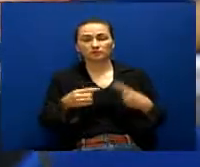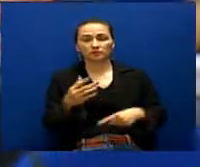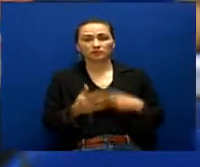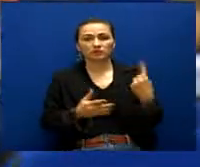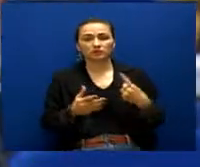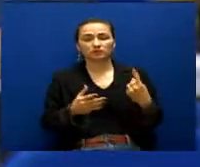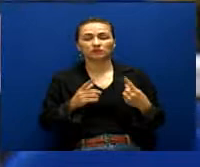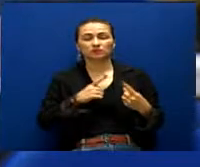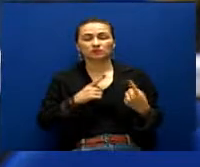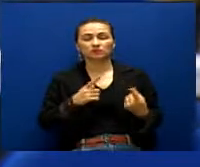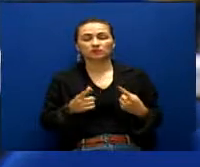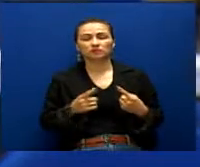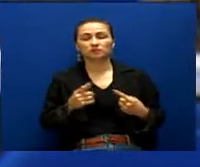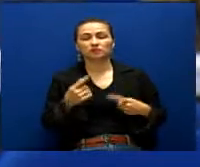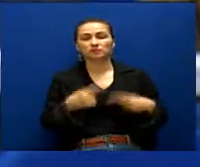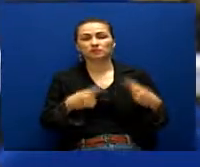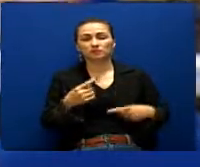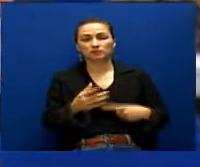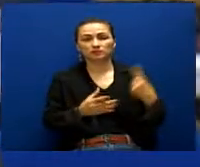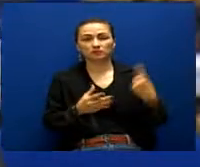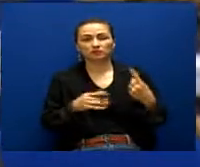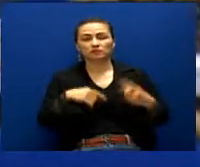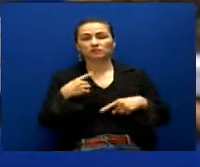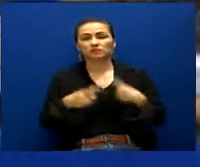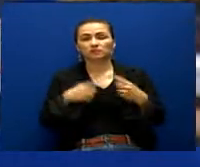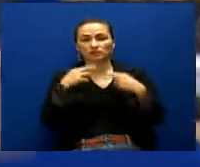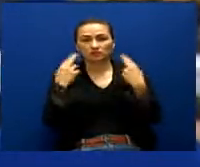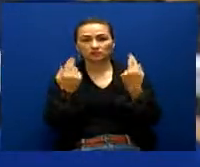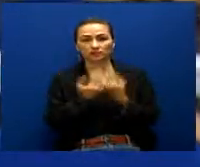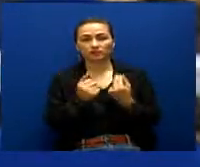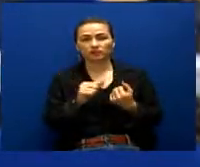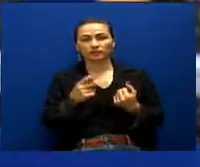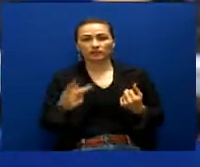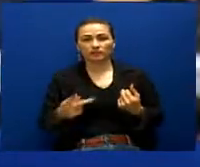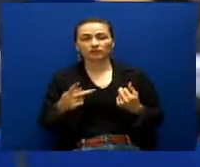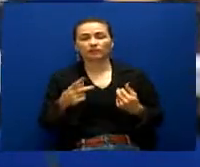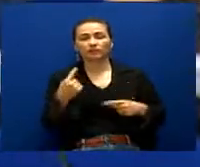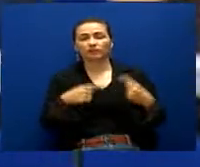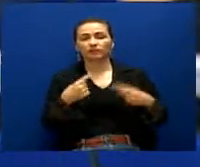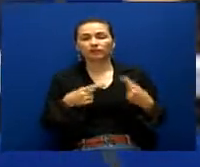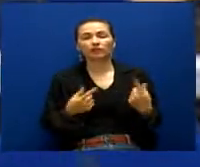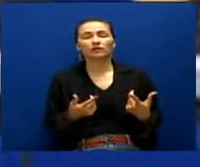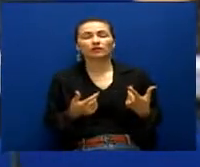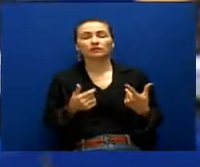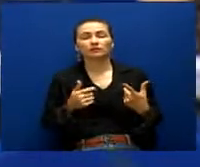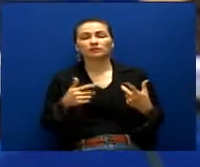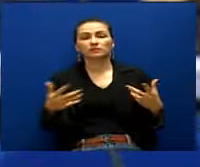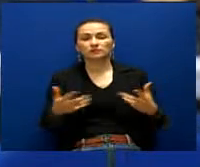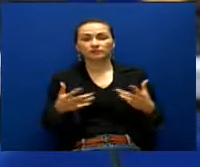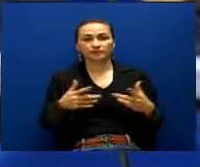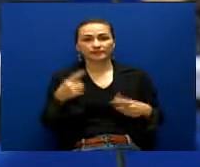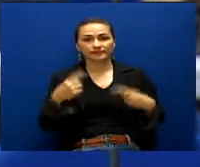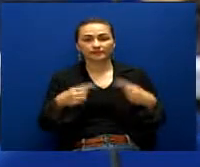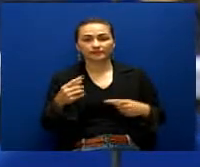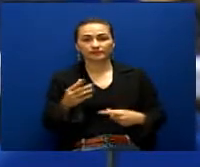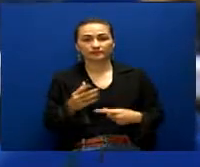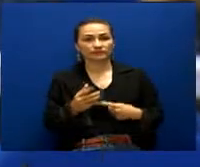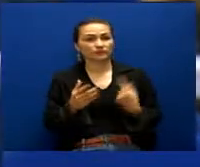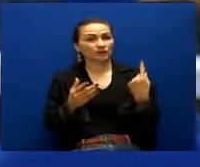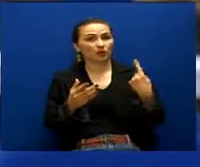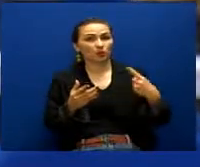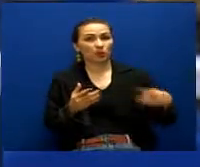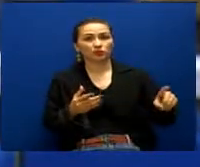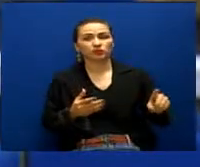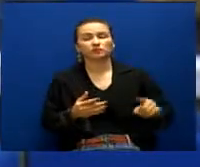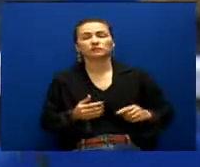audiência pública. E o que foi decidido sobre essa audiência pública? O que mudou no projeto? Né?